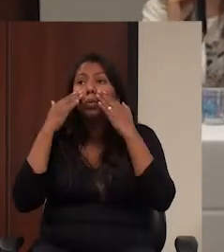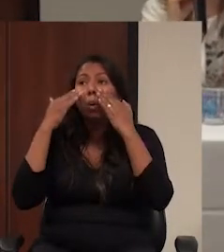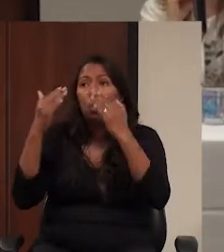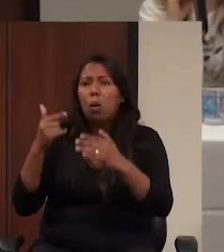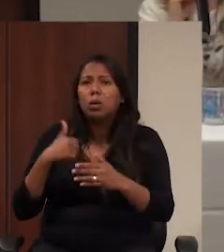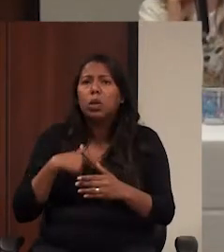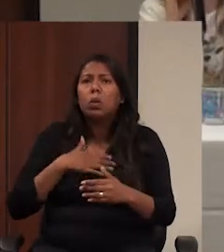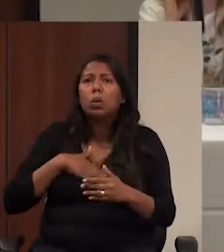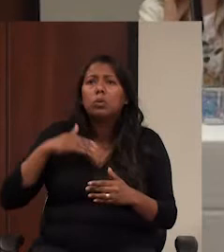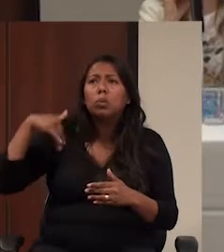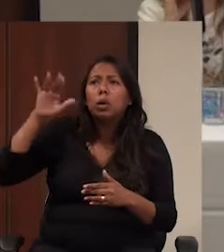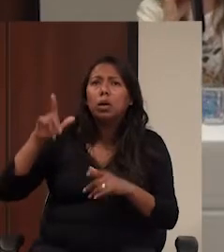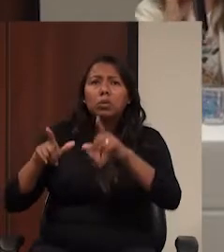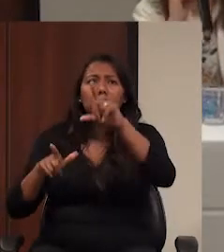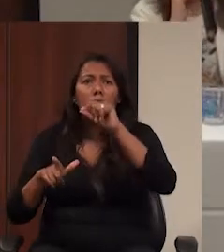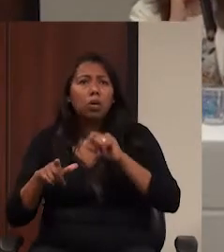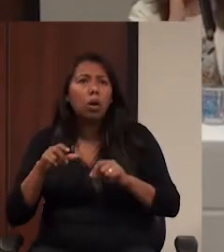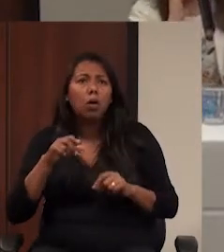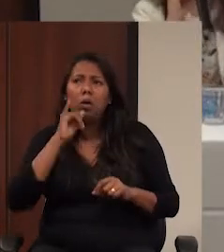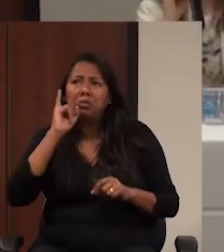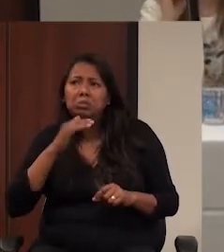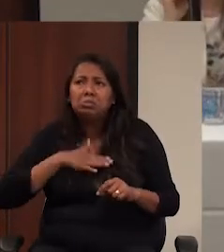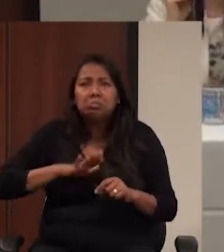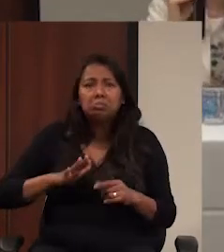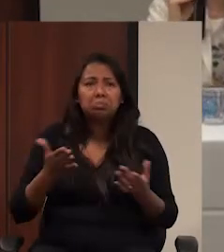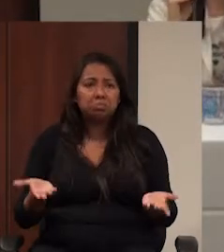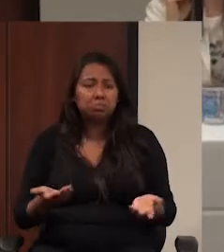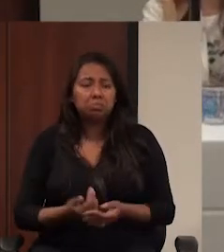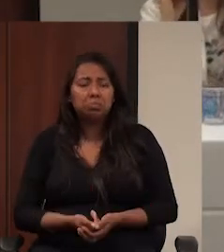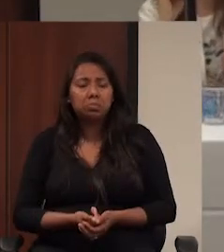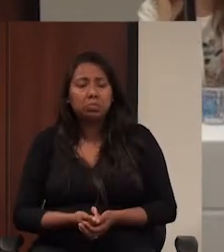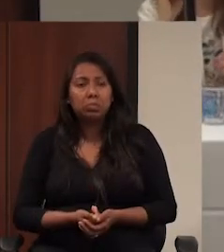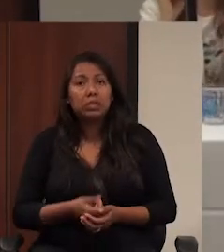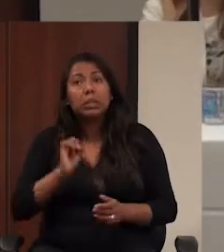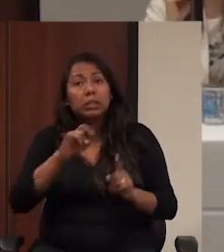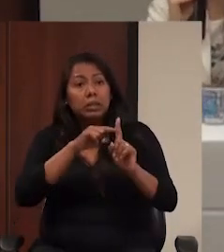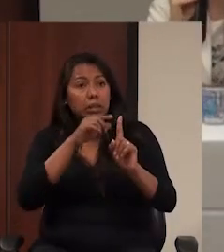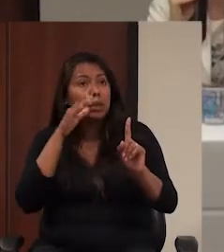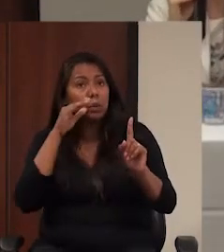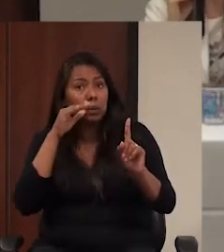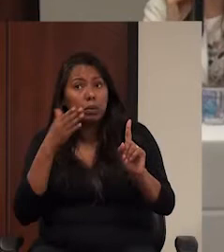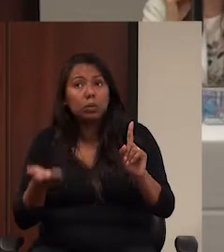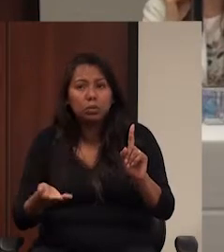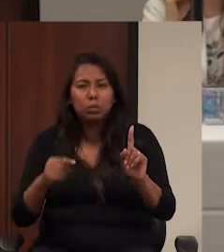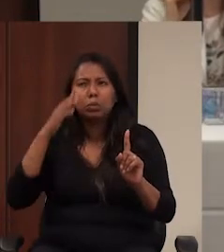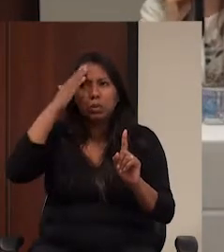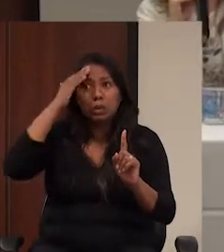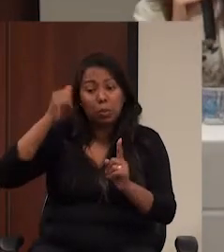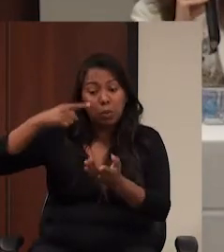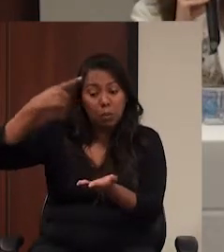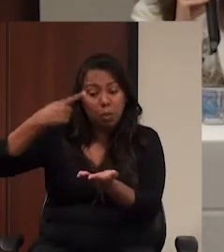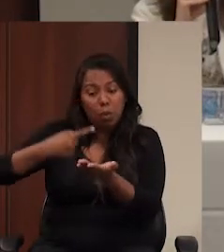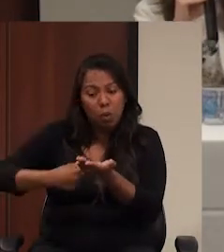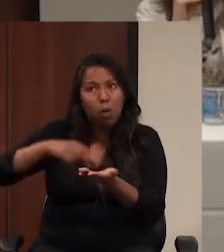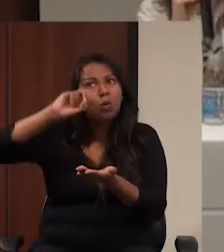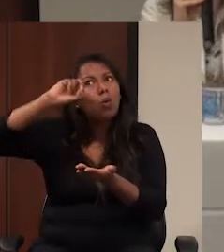expressar sentimentos de aprovação ou desaprovação. Se o adulto está ciente de que fazer o acordo de representação, ou